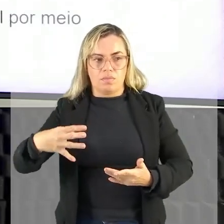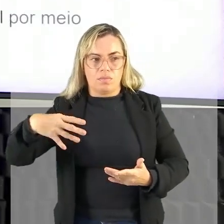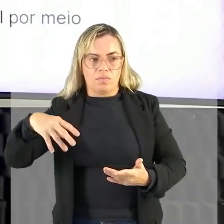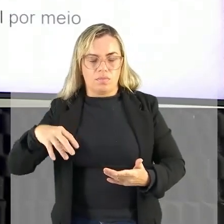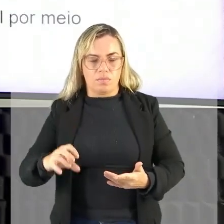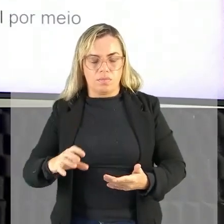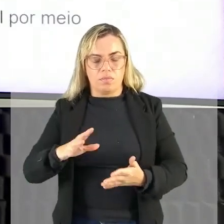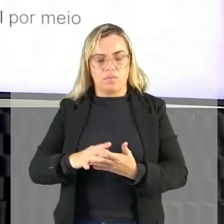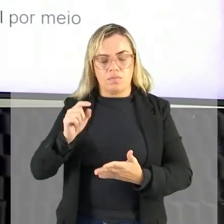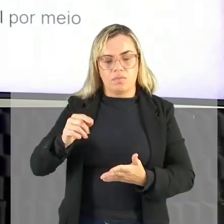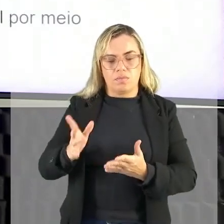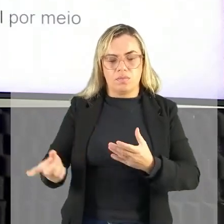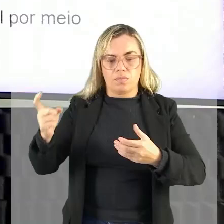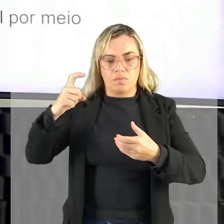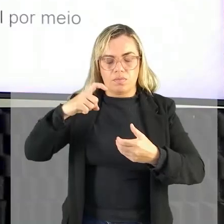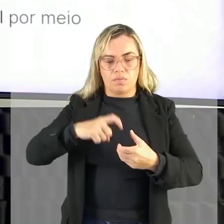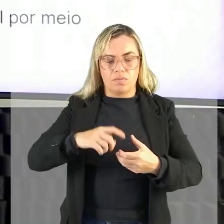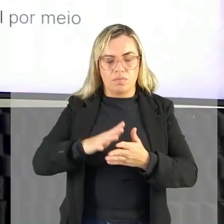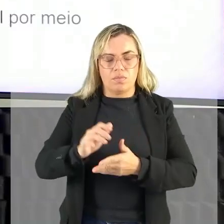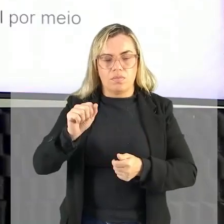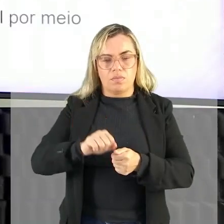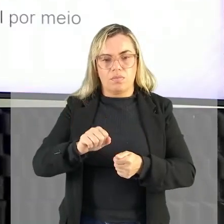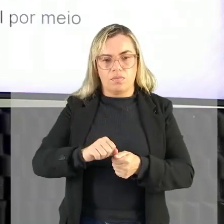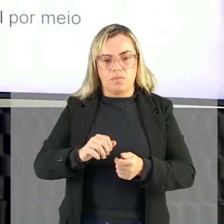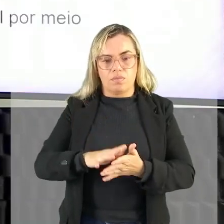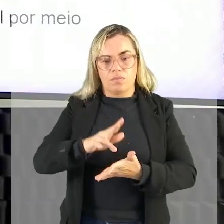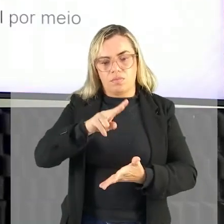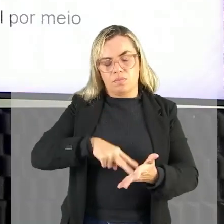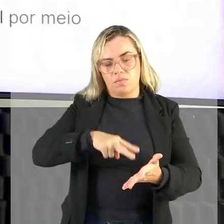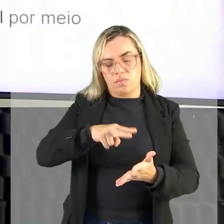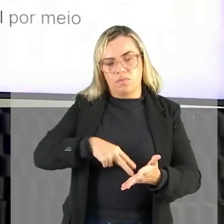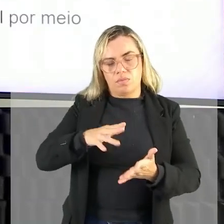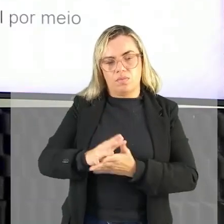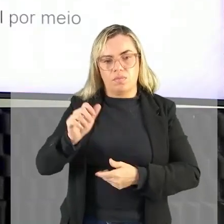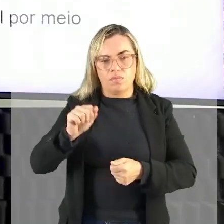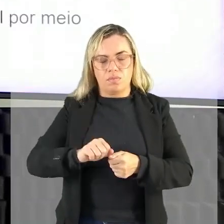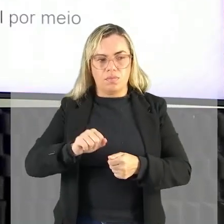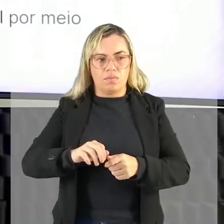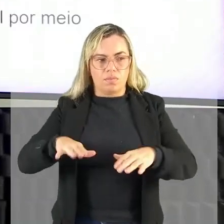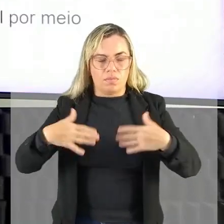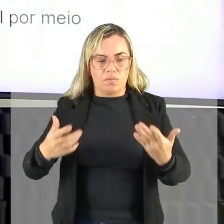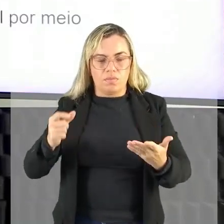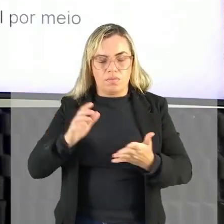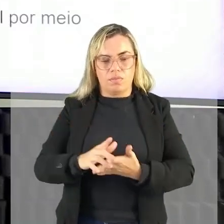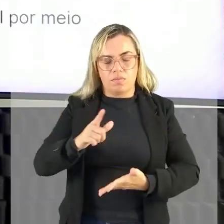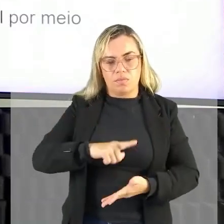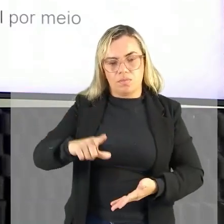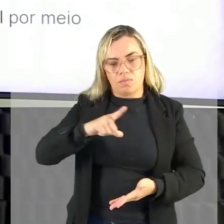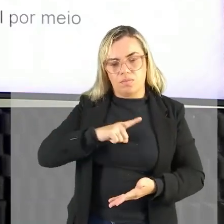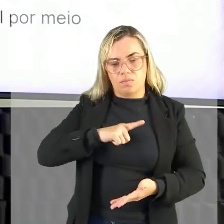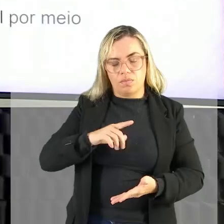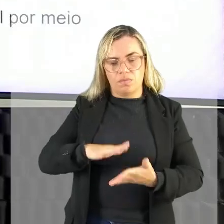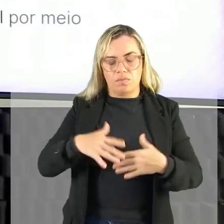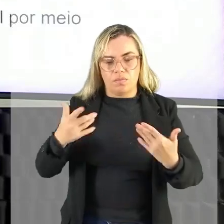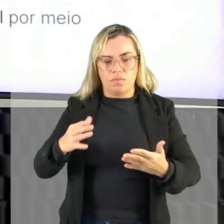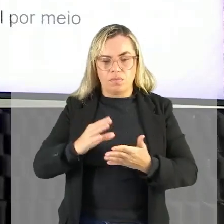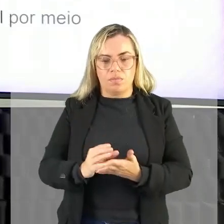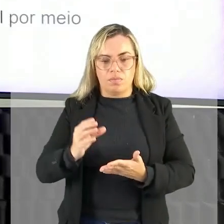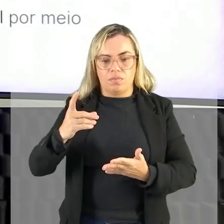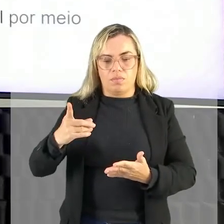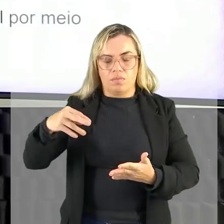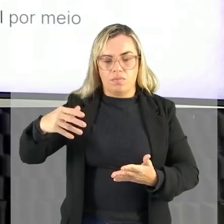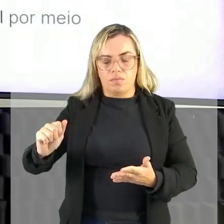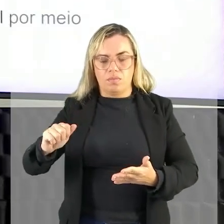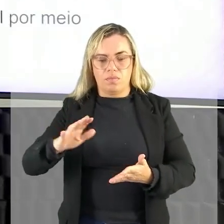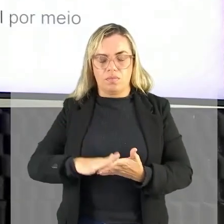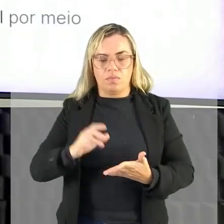reversa, né? Para fazer essa leitura reversa. Quando eu faço a leitura reversa, eu tenho um cDNA,